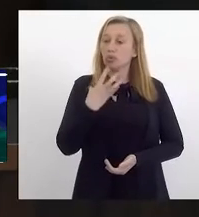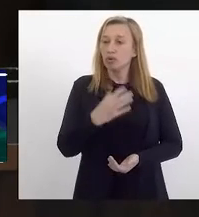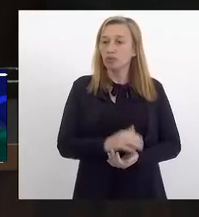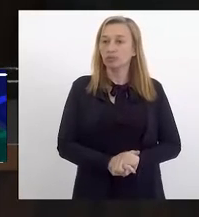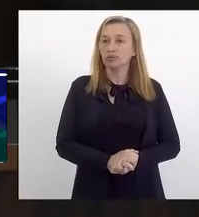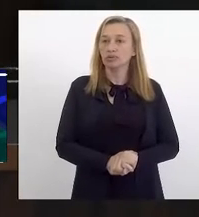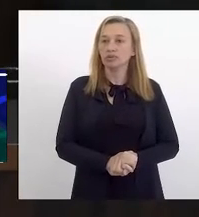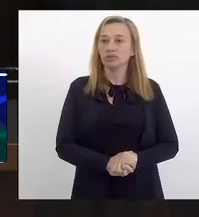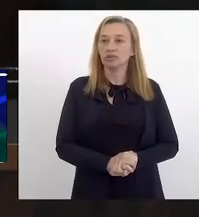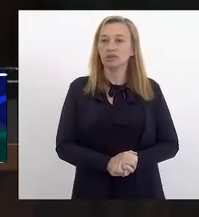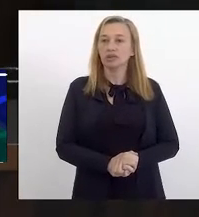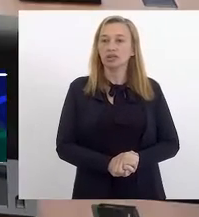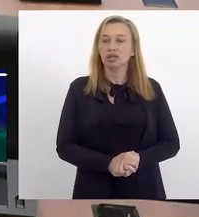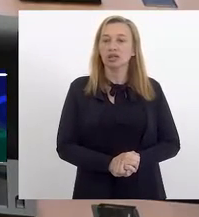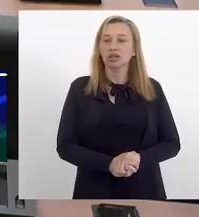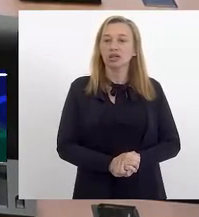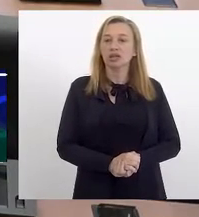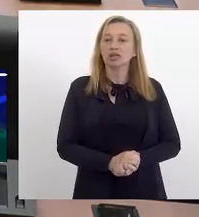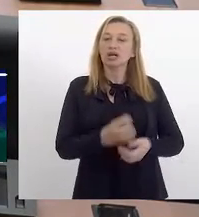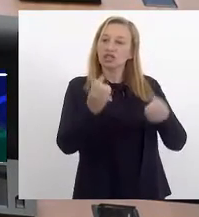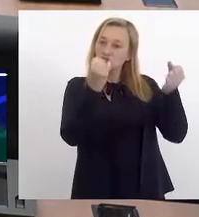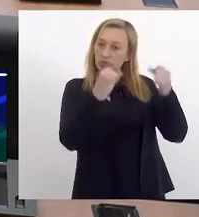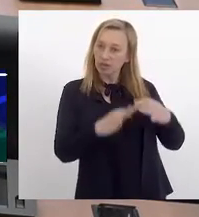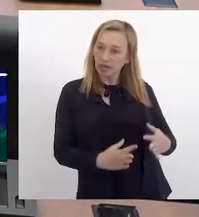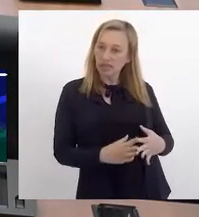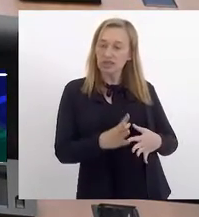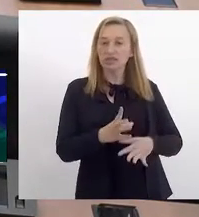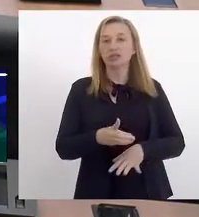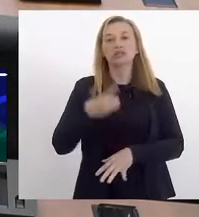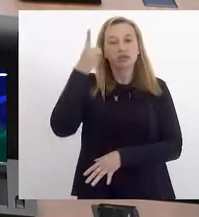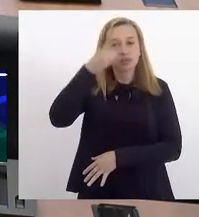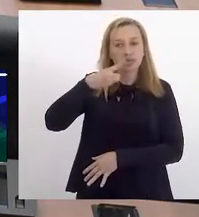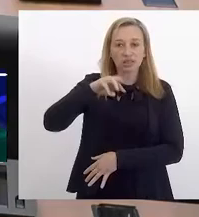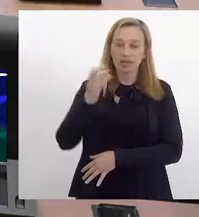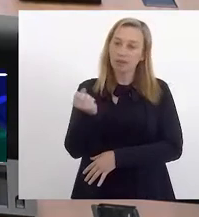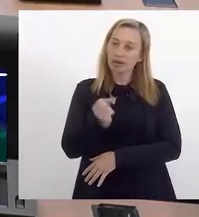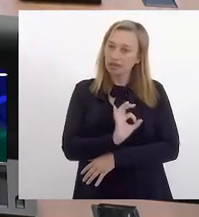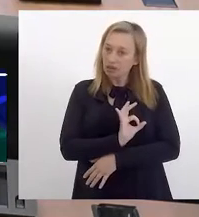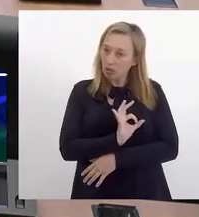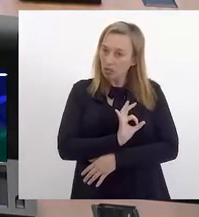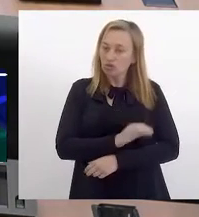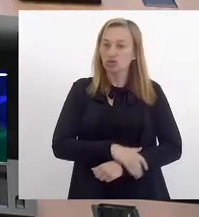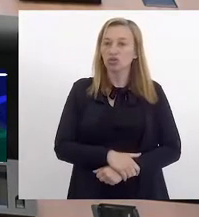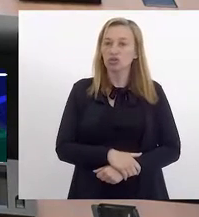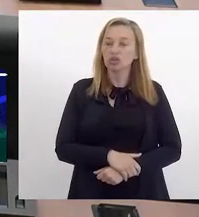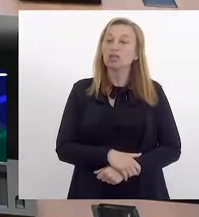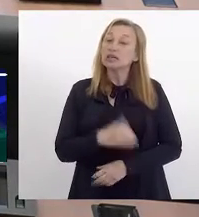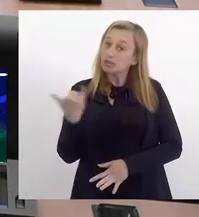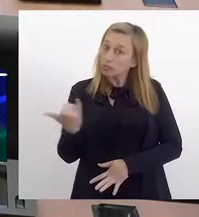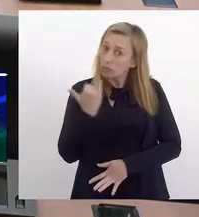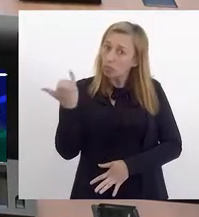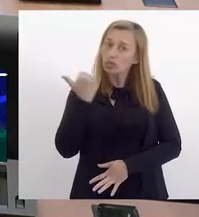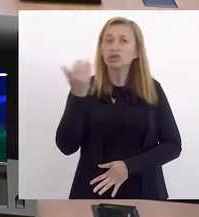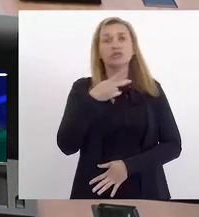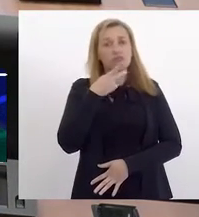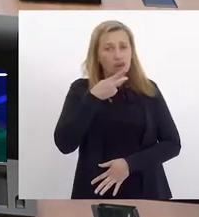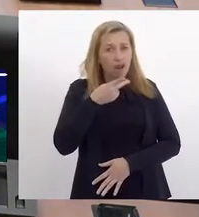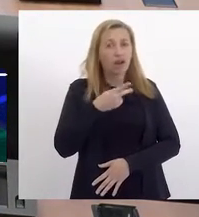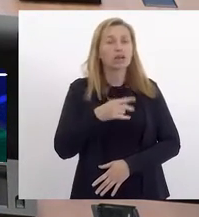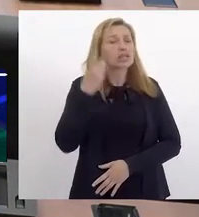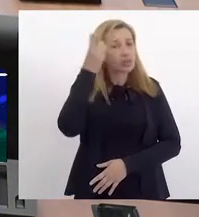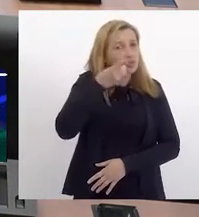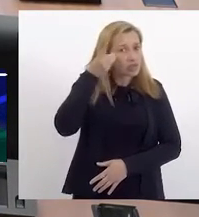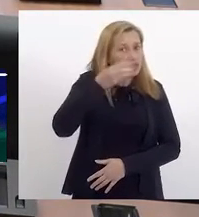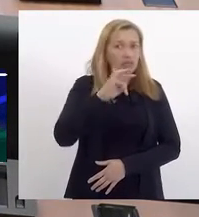levando em consideração as ponderações feitas aqui pela deputada Marta Rocha, é muito importante dizer que a